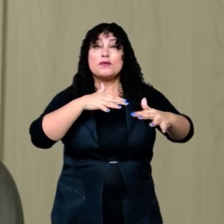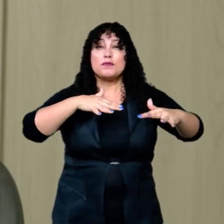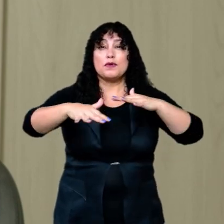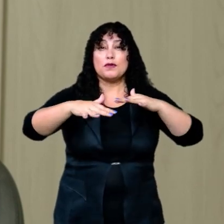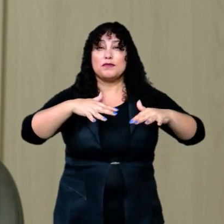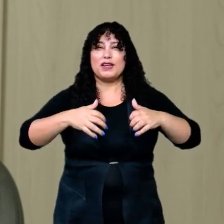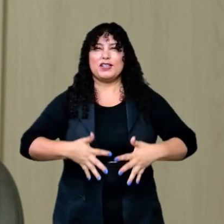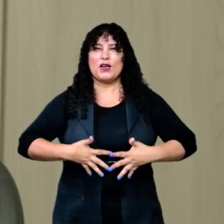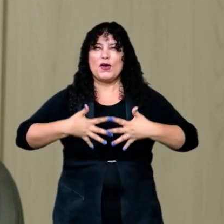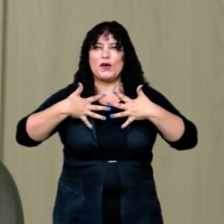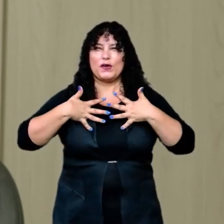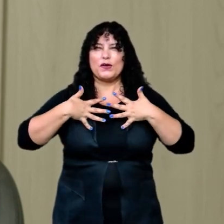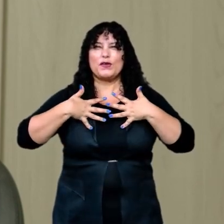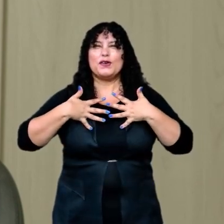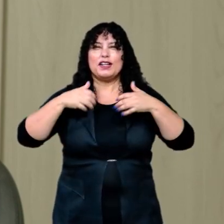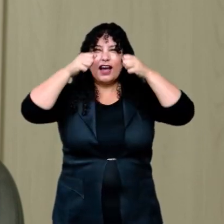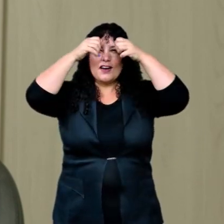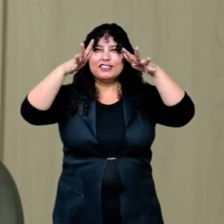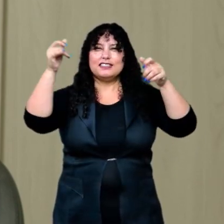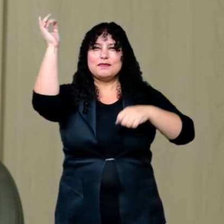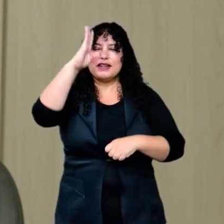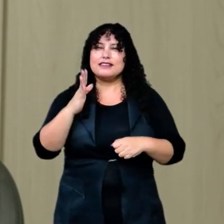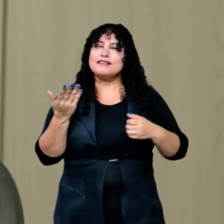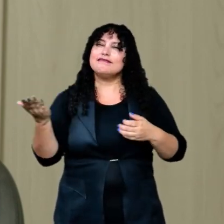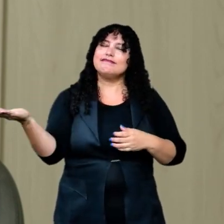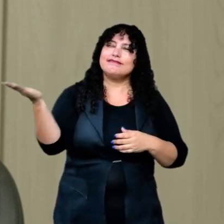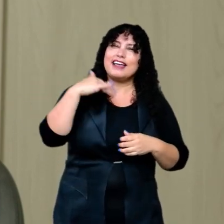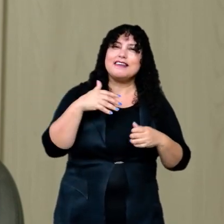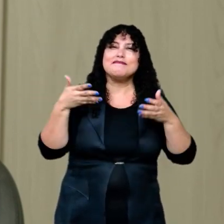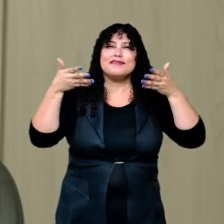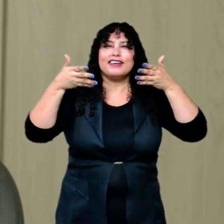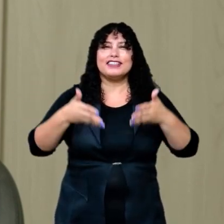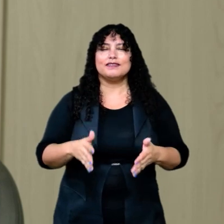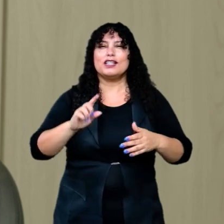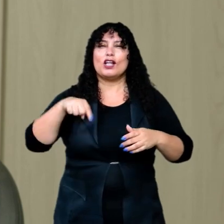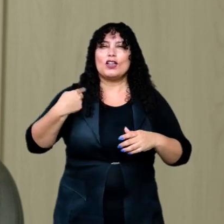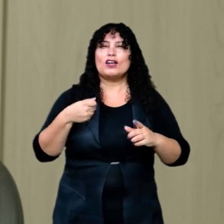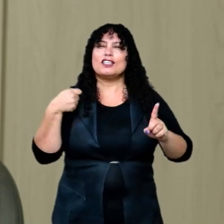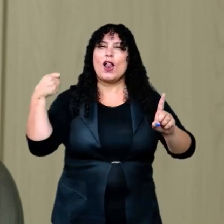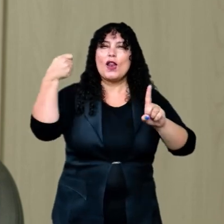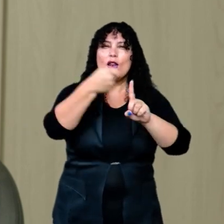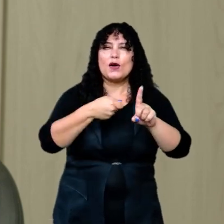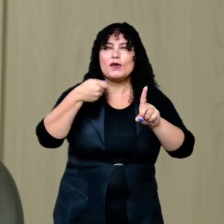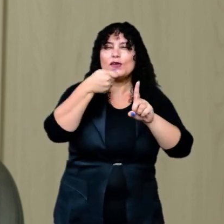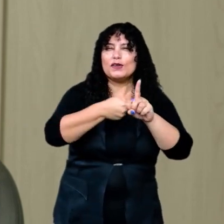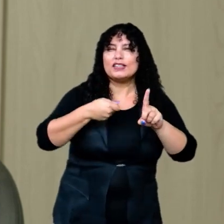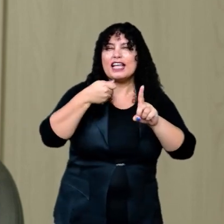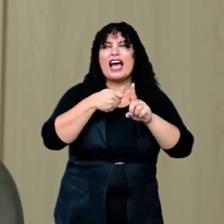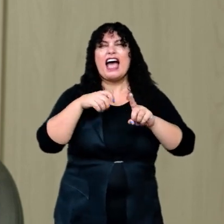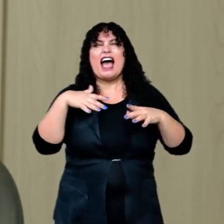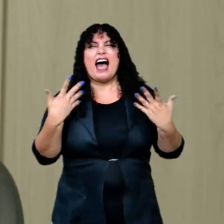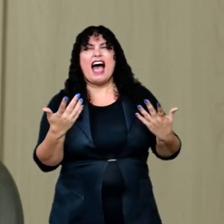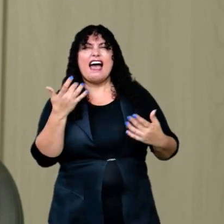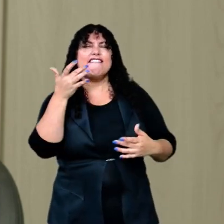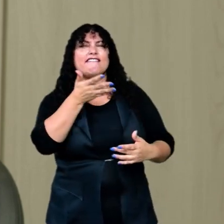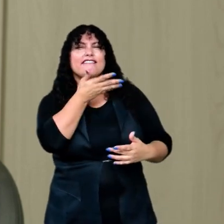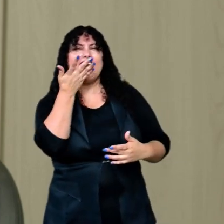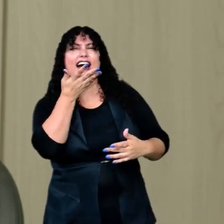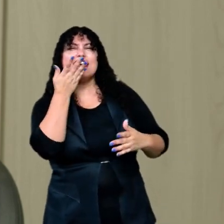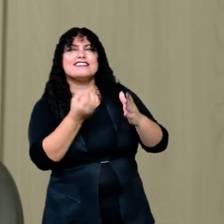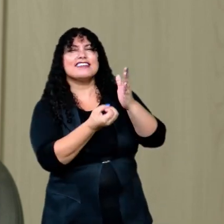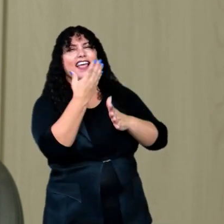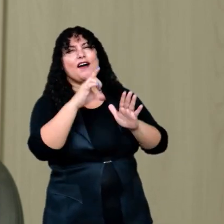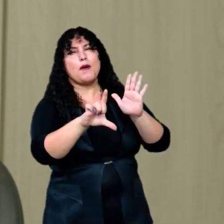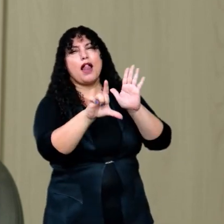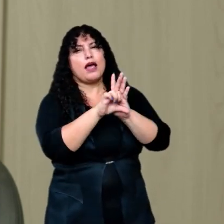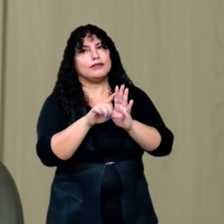Autista Brasil. Participem dessa nossa luta, né? A gente fala assim, às vezes as pessoas falam, é muito fácil fazer uma lei.